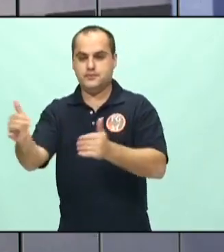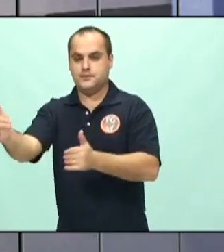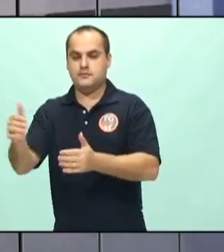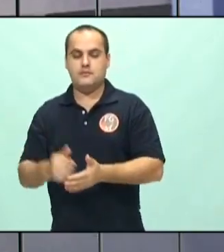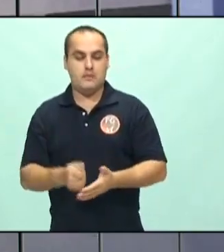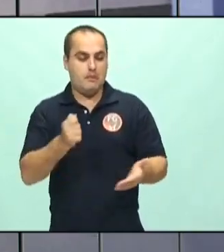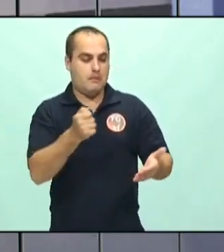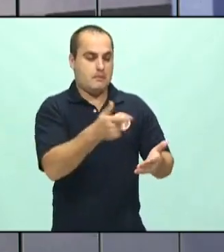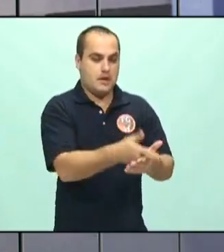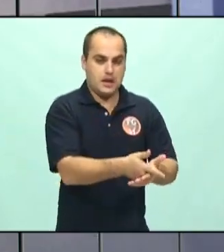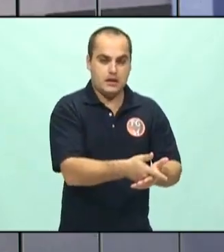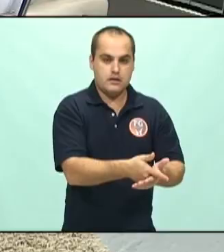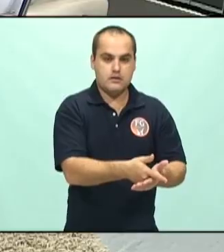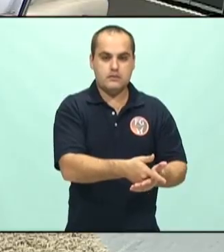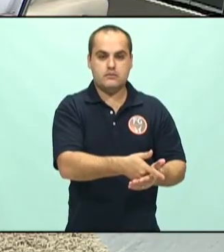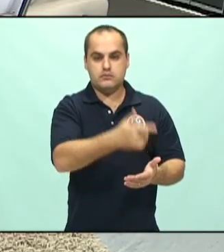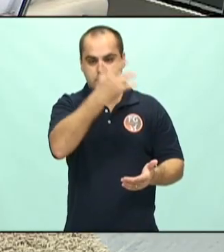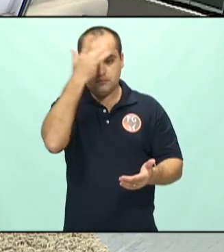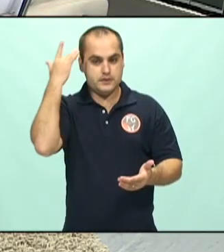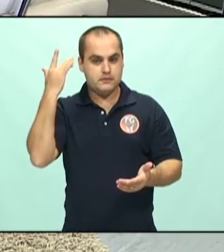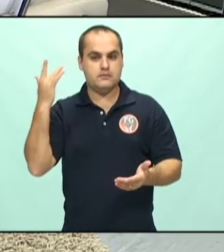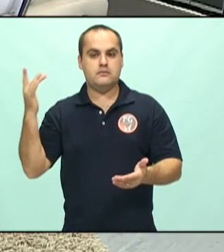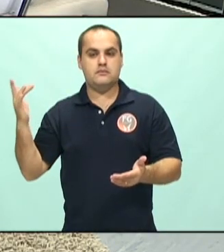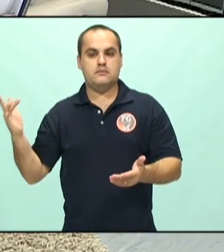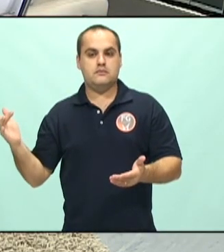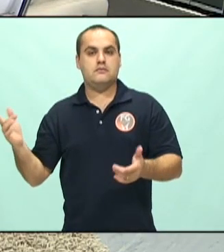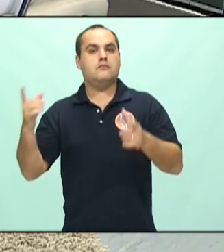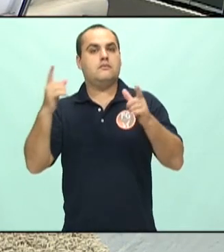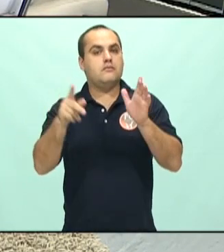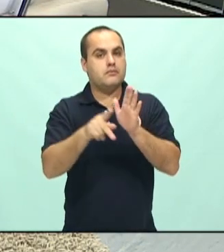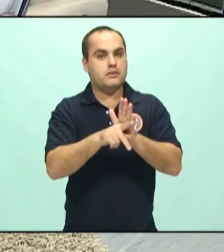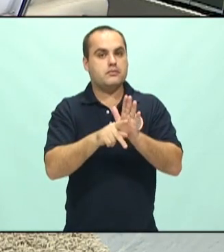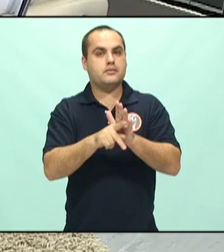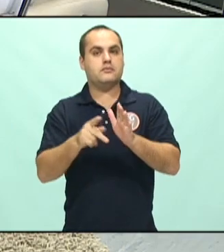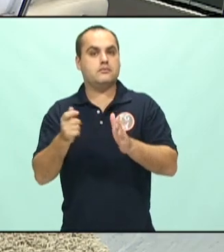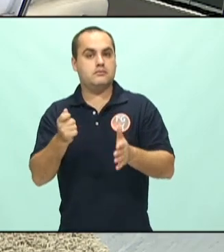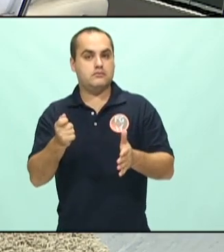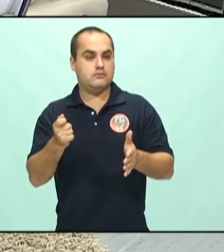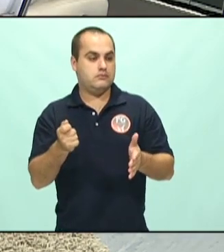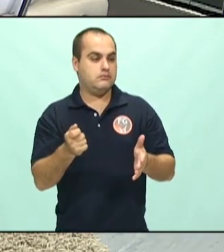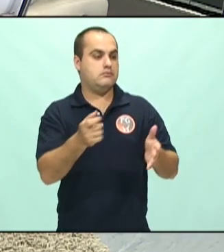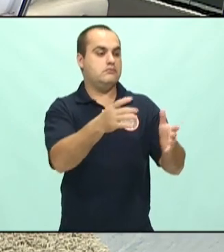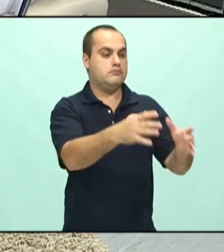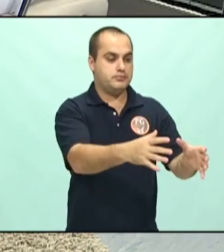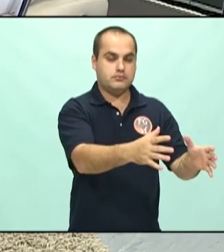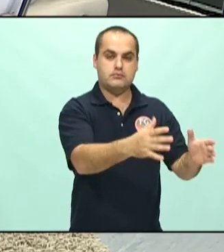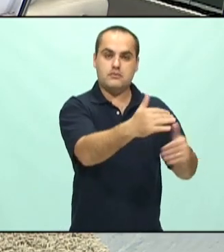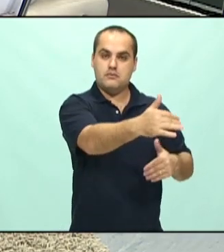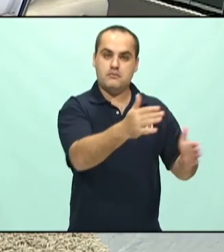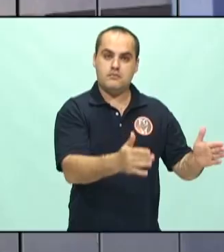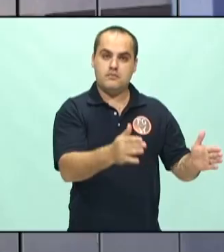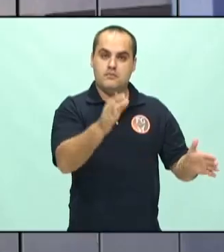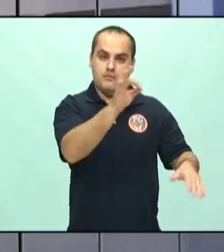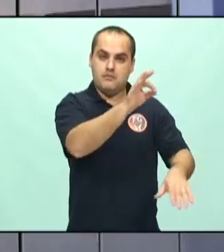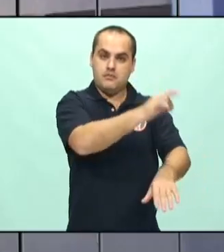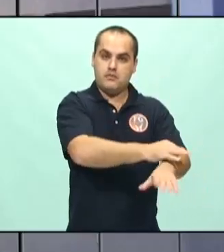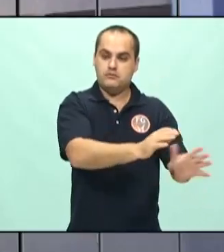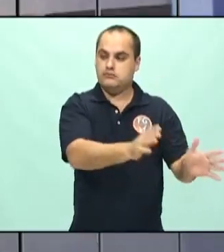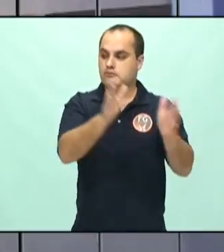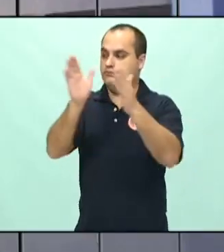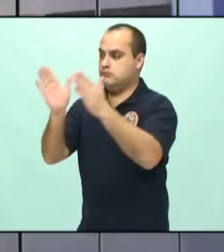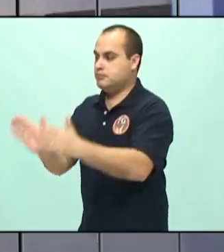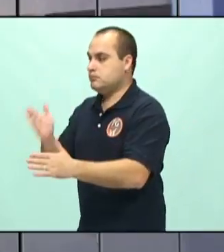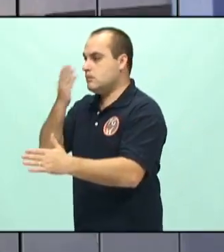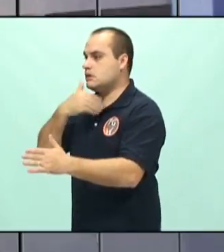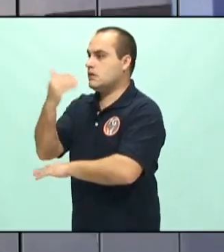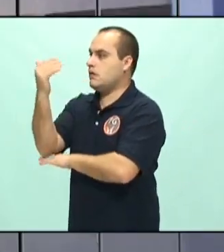apicultor para fazer a polinização das macieiras nascer é senão não tem mais aquela região foi bem tô à noite do fecha